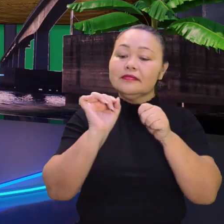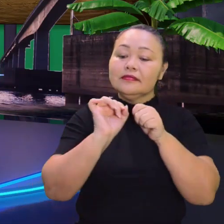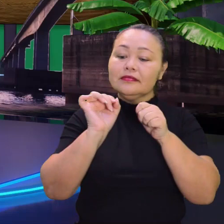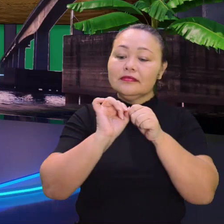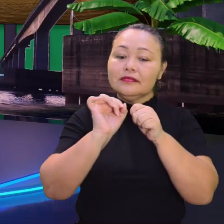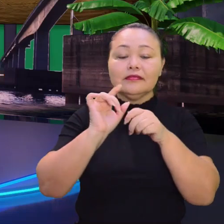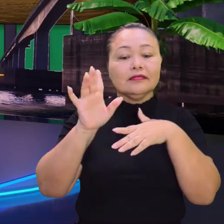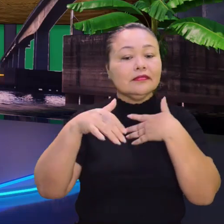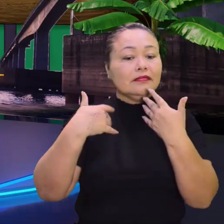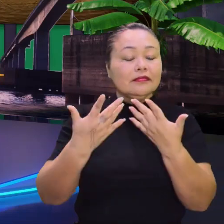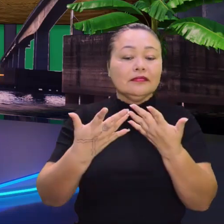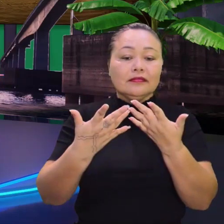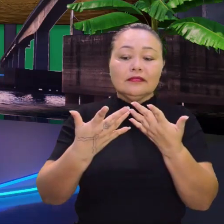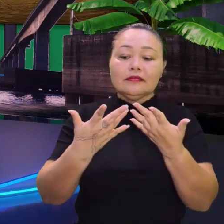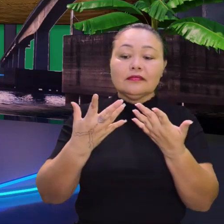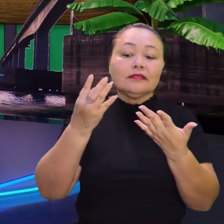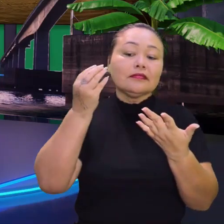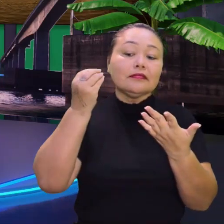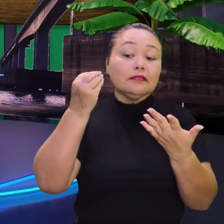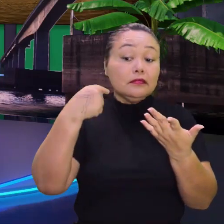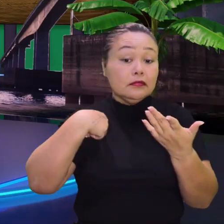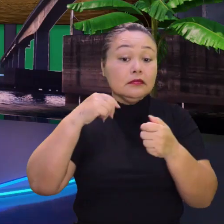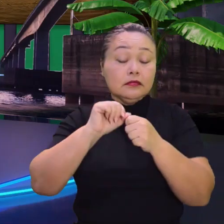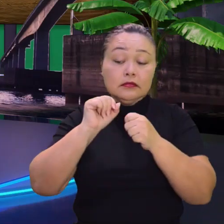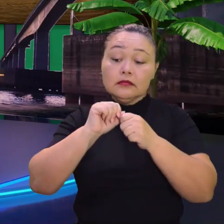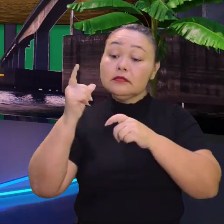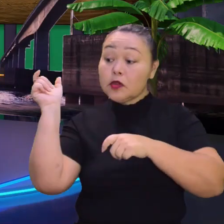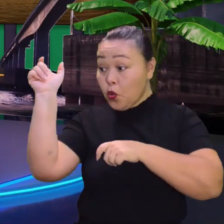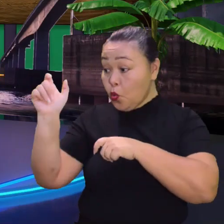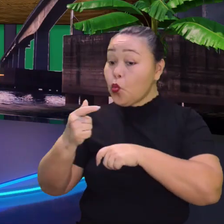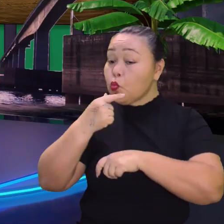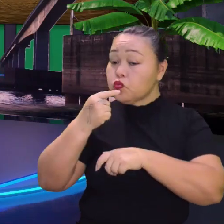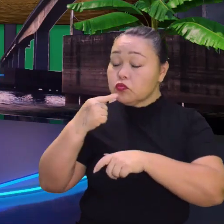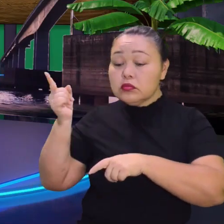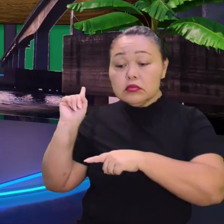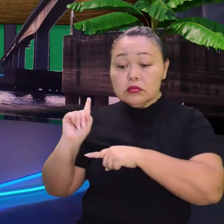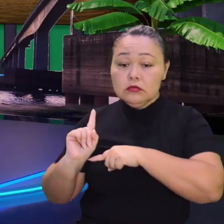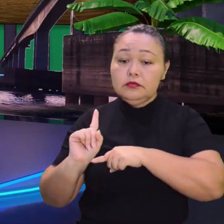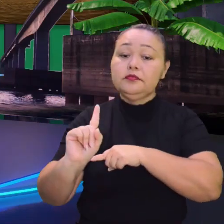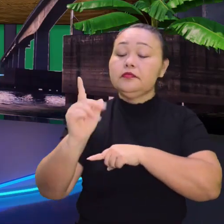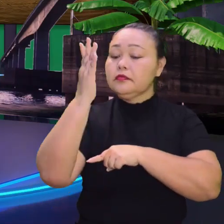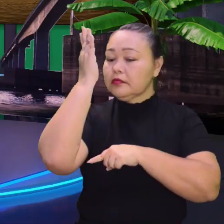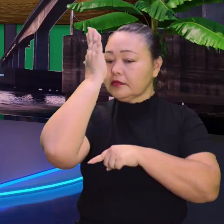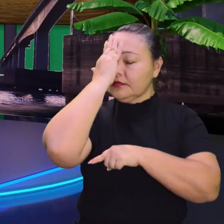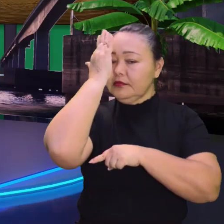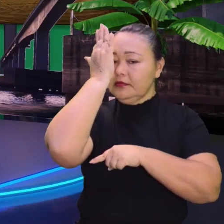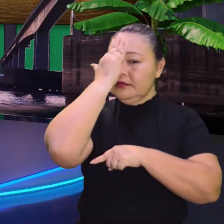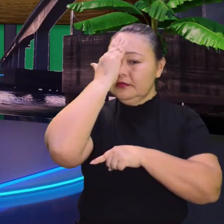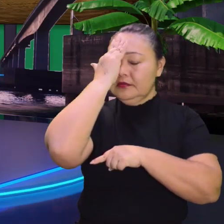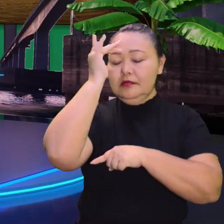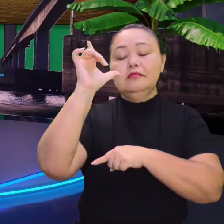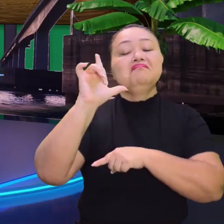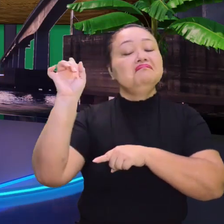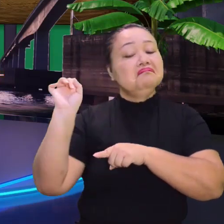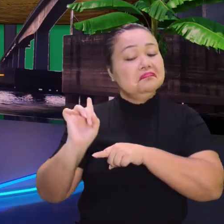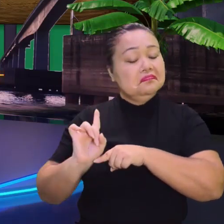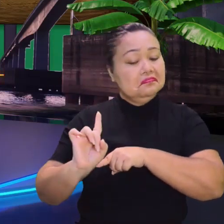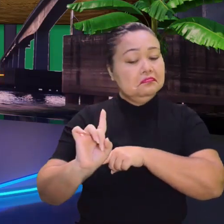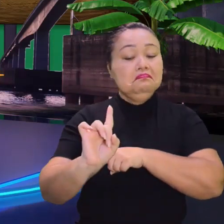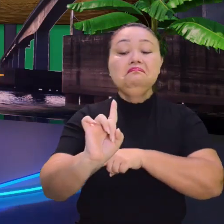pequena abordagem desta ação antrópica. Com Que a certeza. gente sabe que